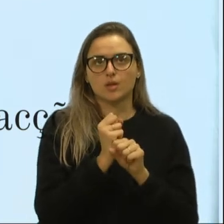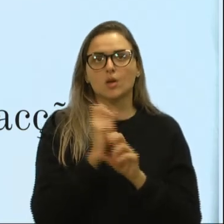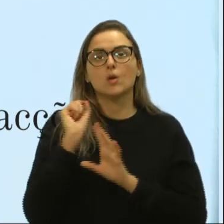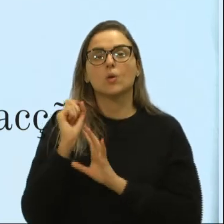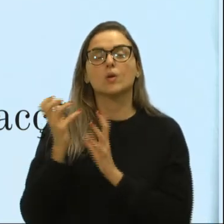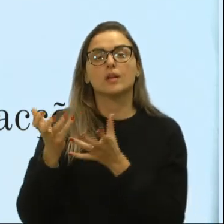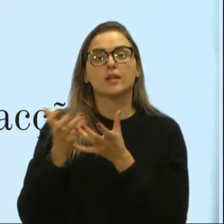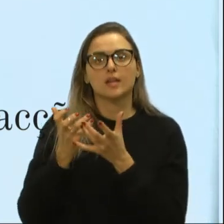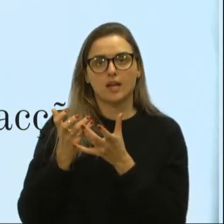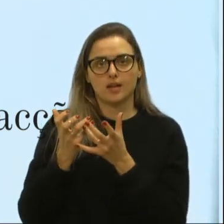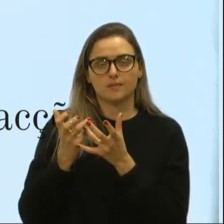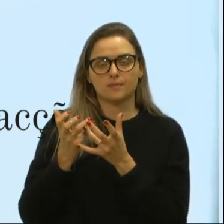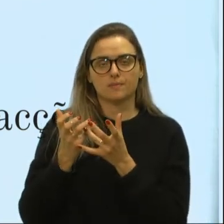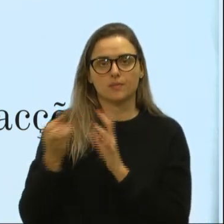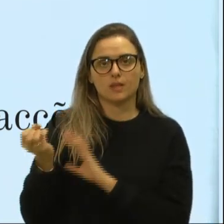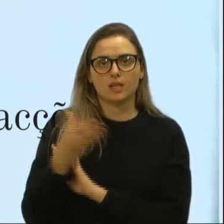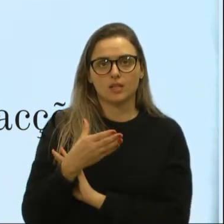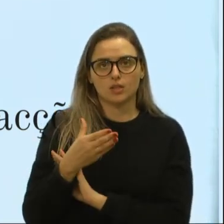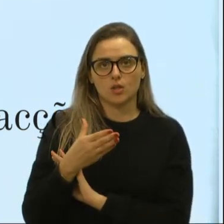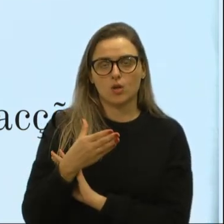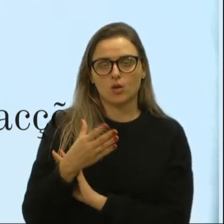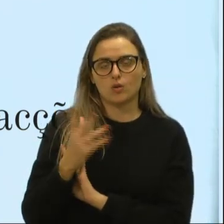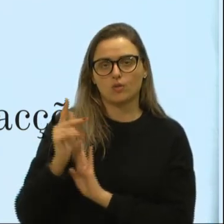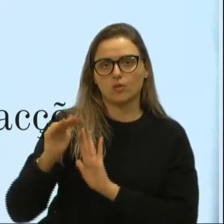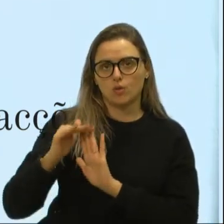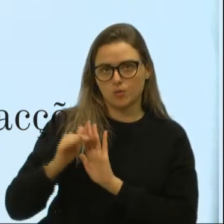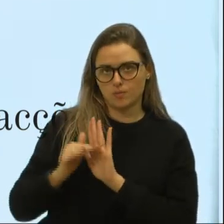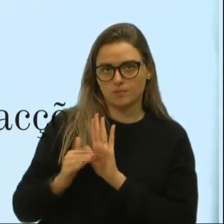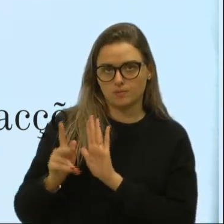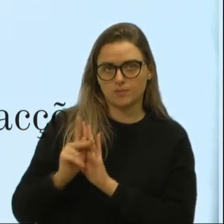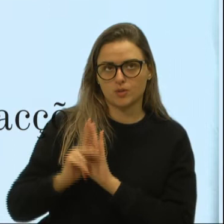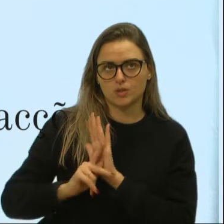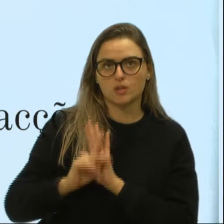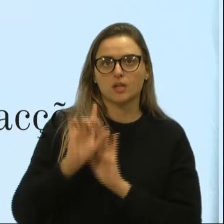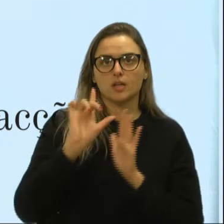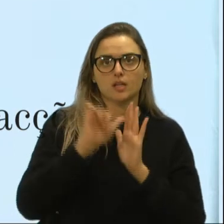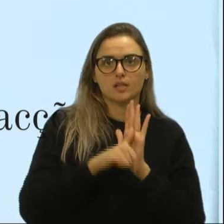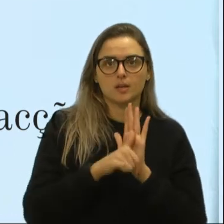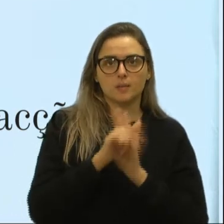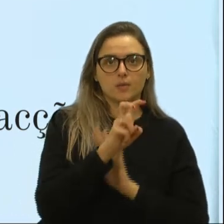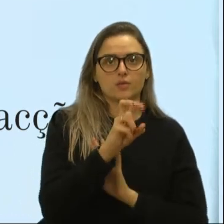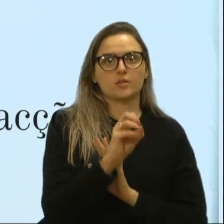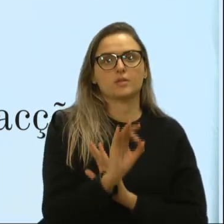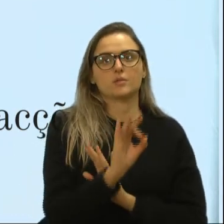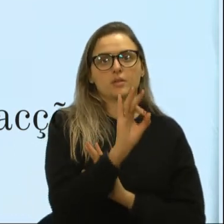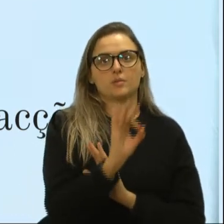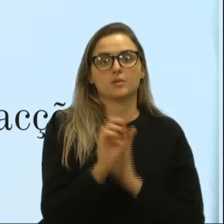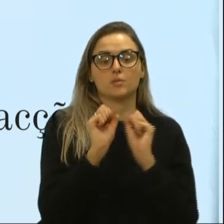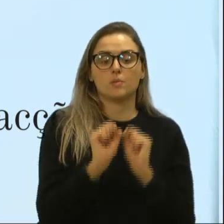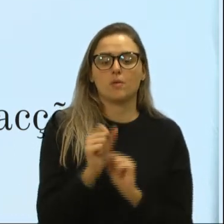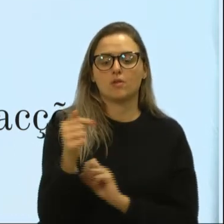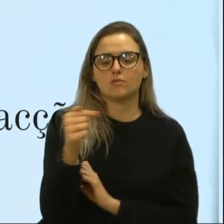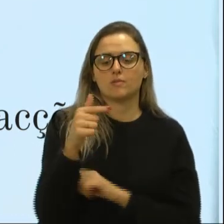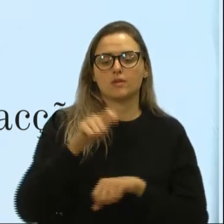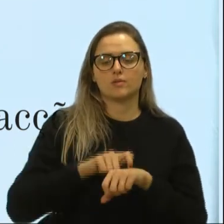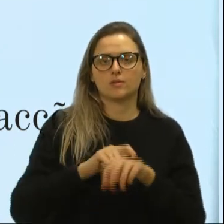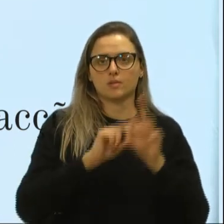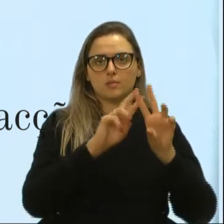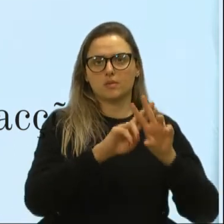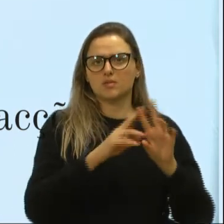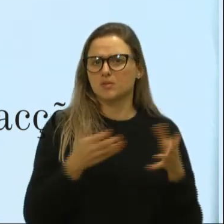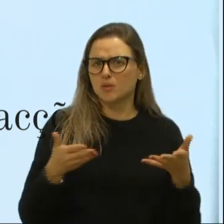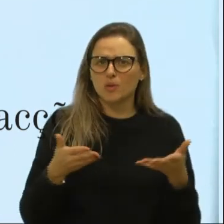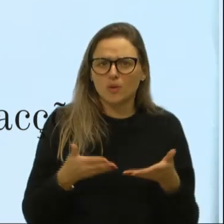que, depois somente de cumprir 50% da pena, que poderia ter algum tipo de progressão. Hoje nós